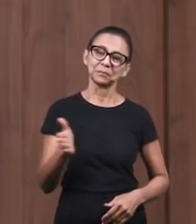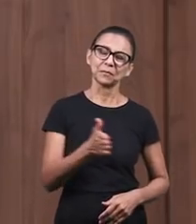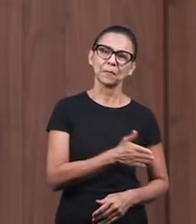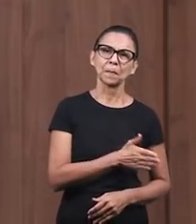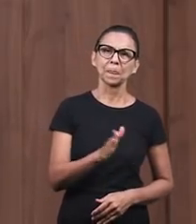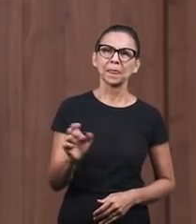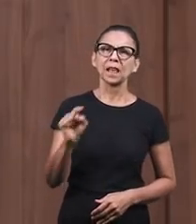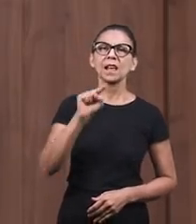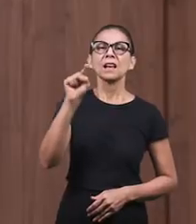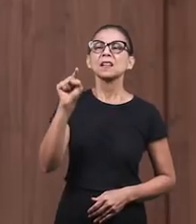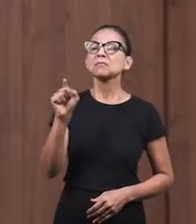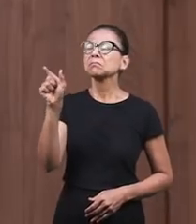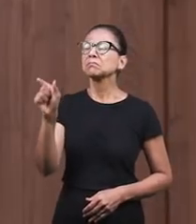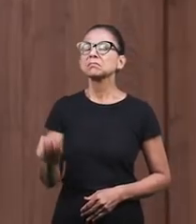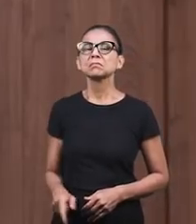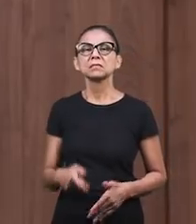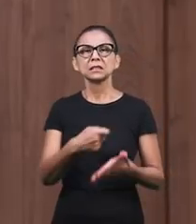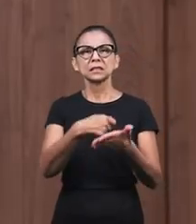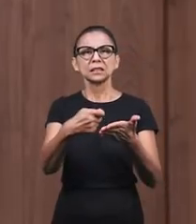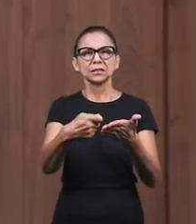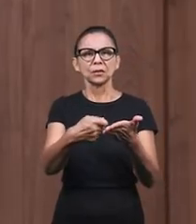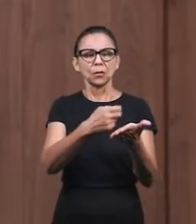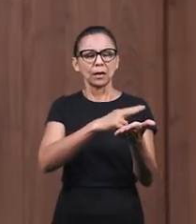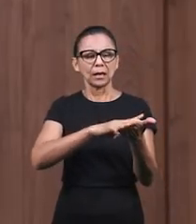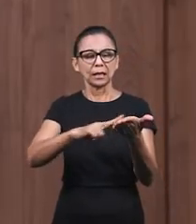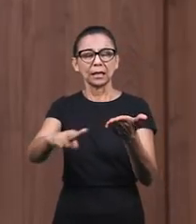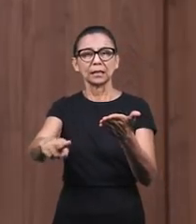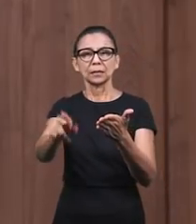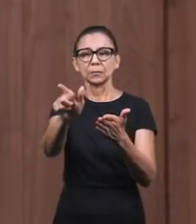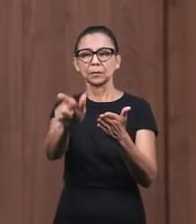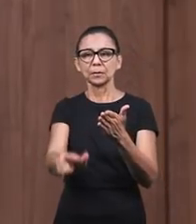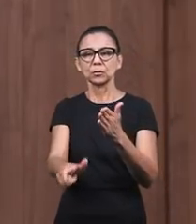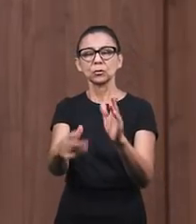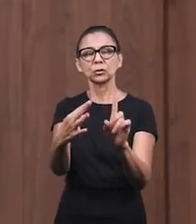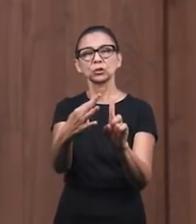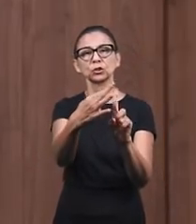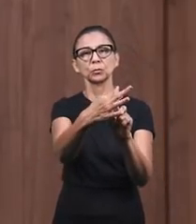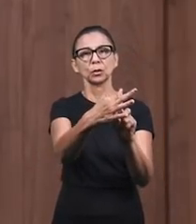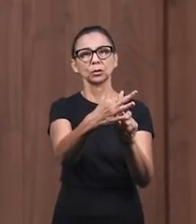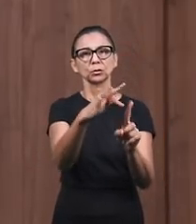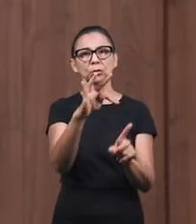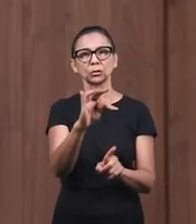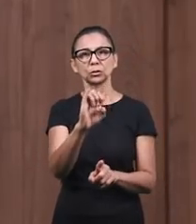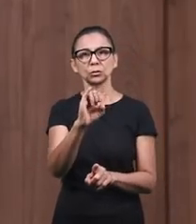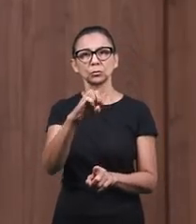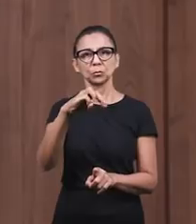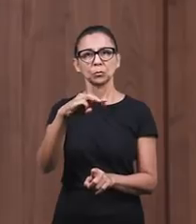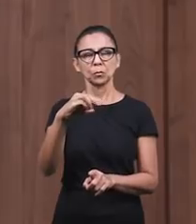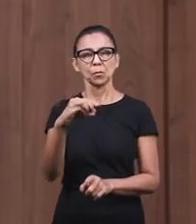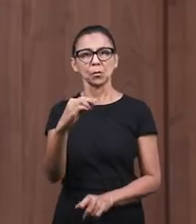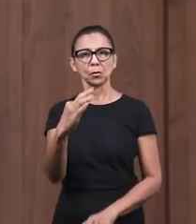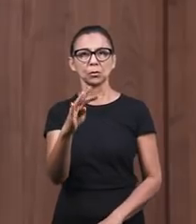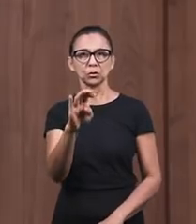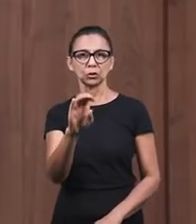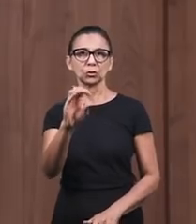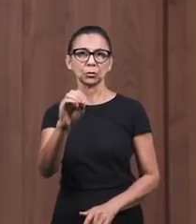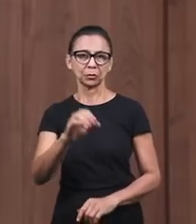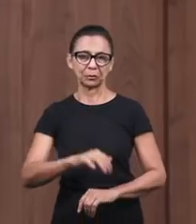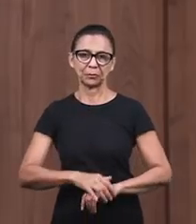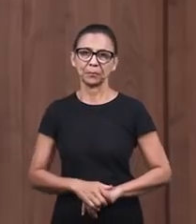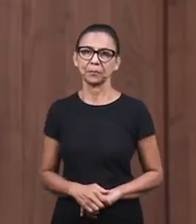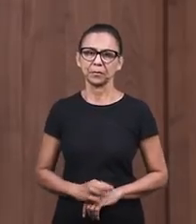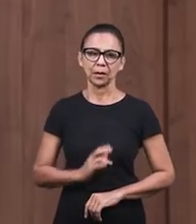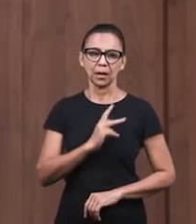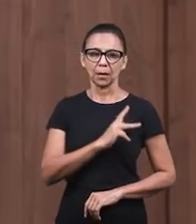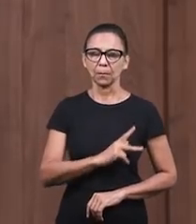a Timóteo? Quem escreveu essa carta foi Paulo. Paulo era um homem muito inteligente, um homem que estudava a